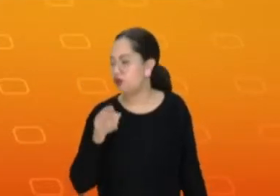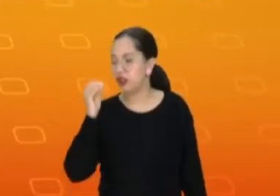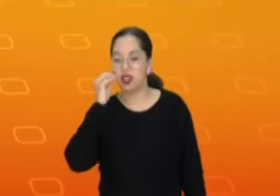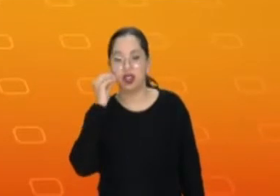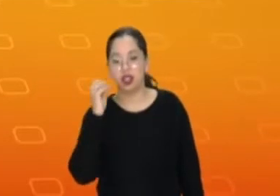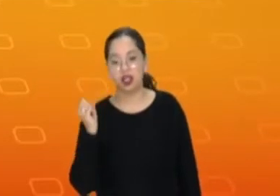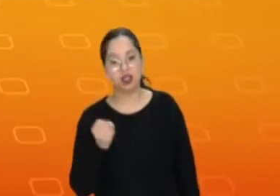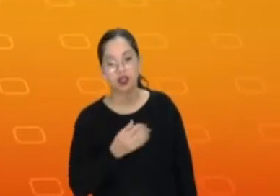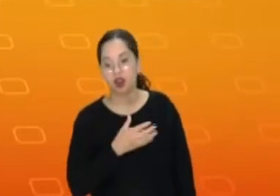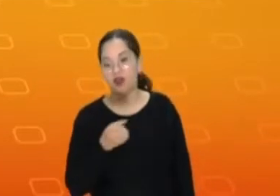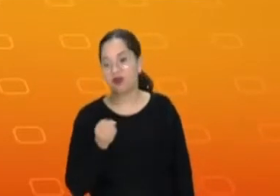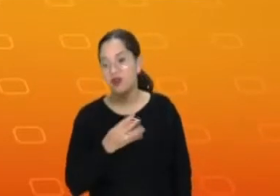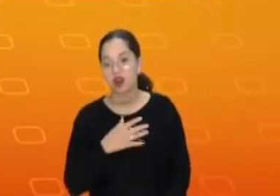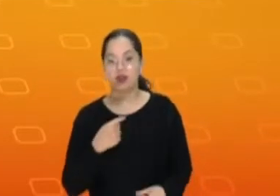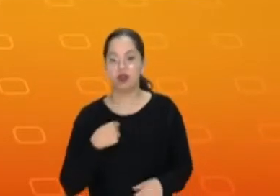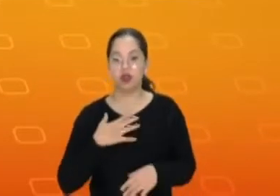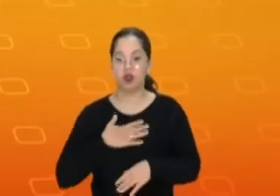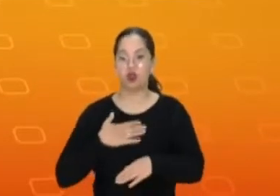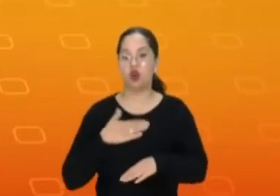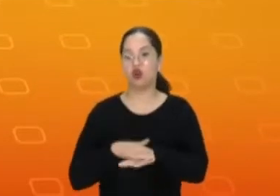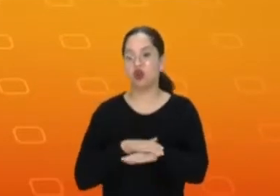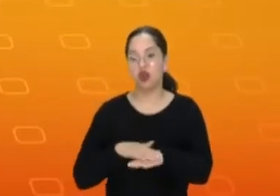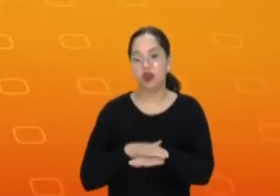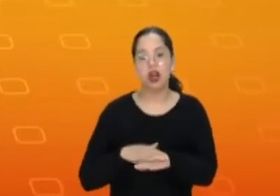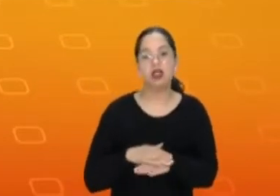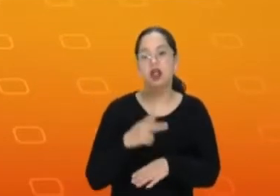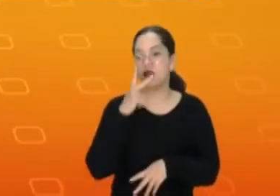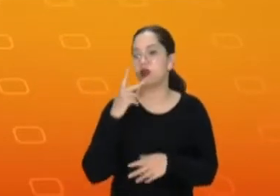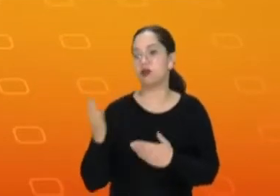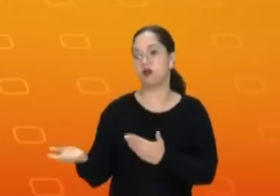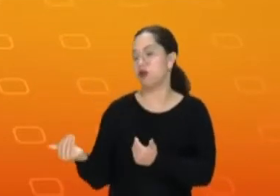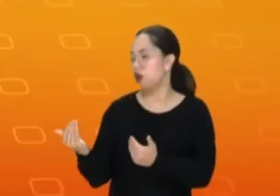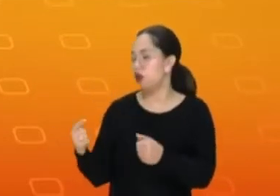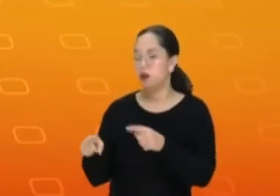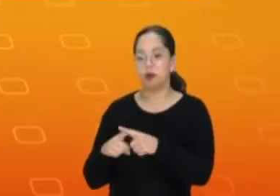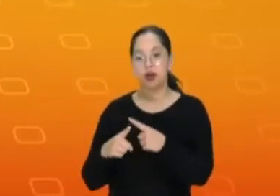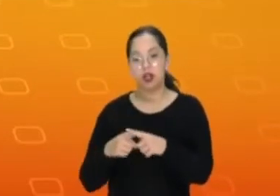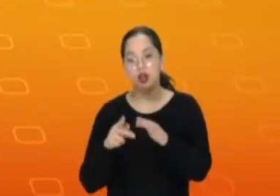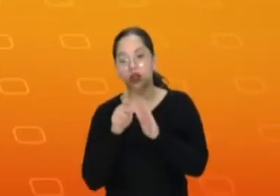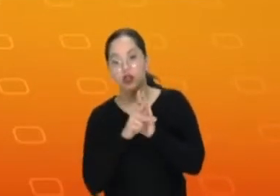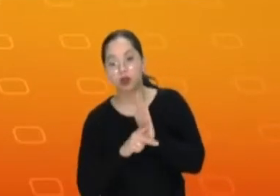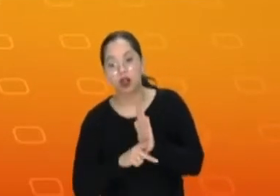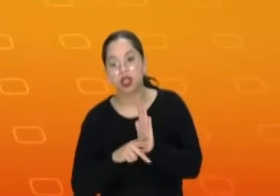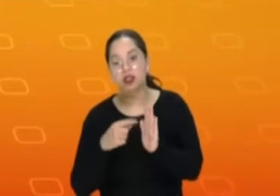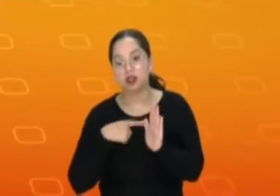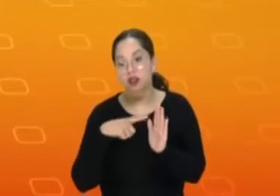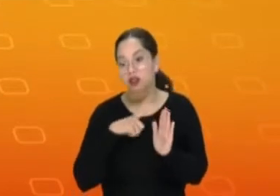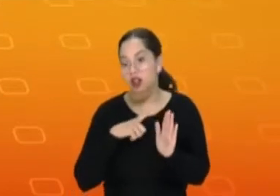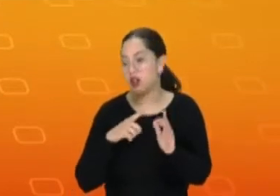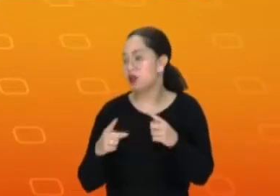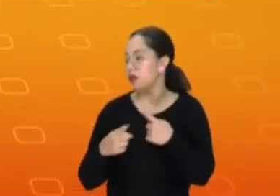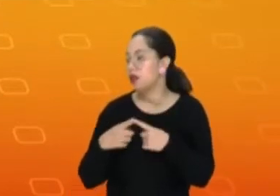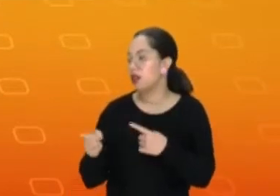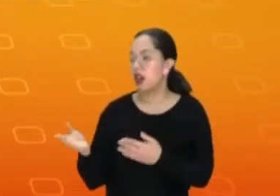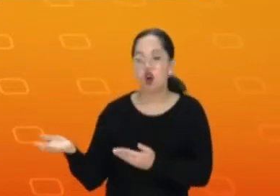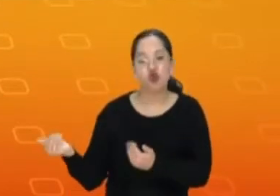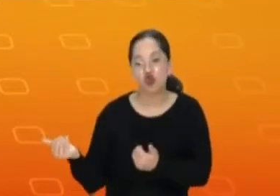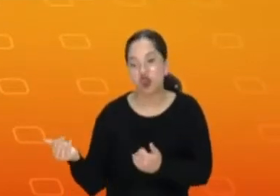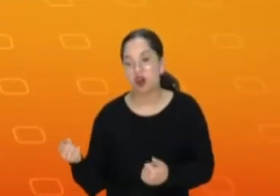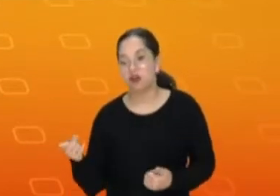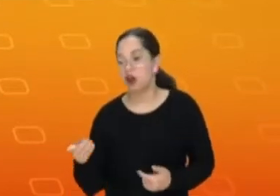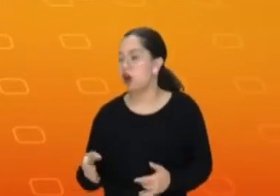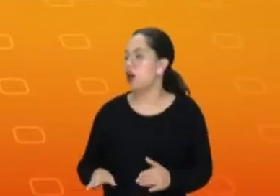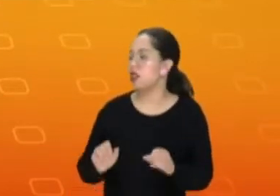molecada. E tantos esses projetos que eu citei, boa parte é de provocações que eles trazem. Ah, dá para a gente fazer isso. Mostra, vamos